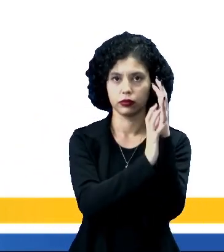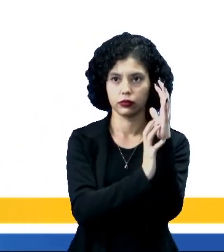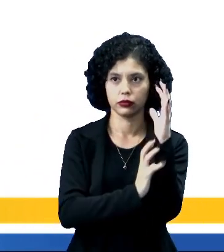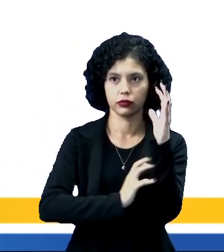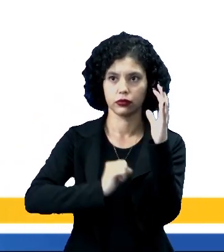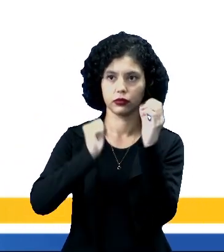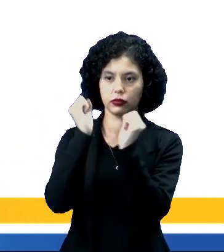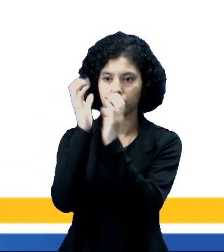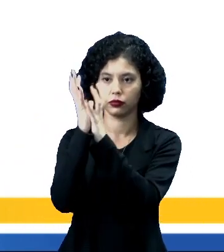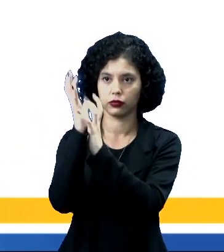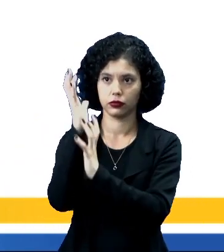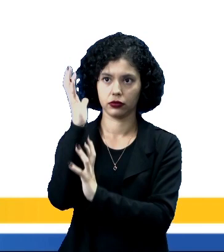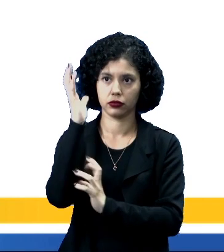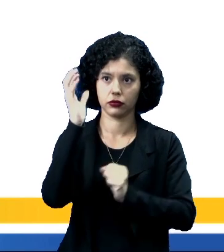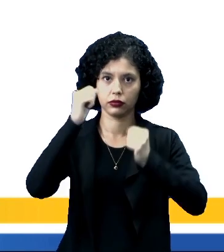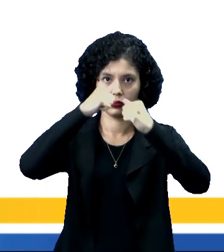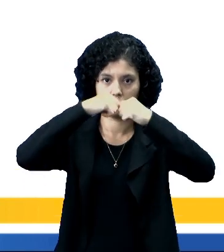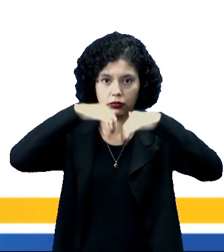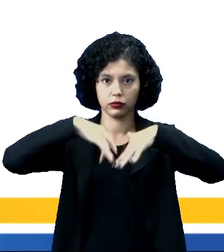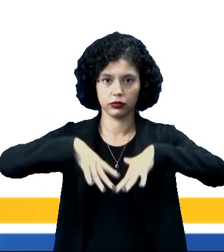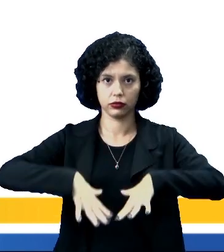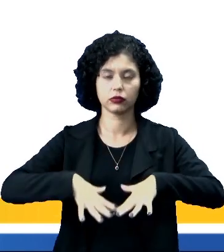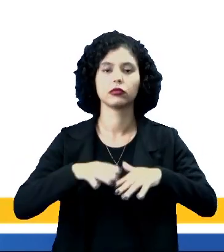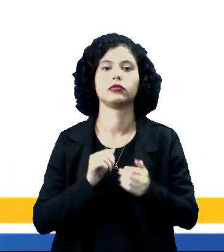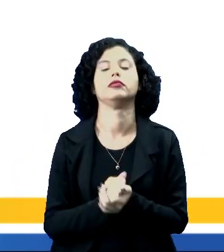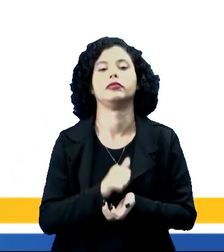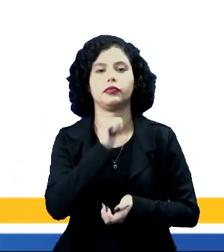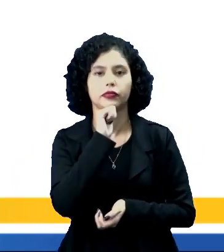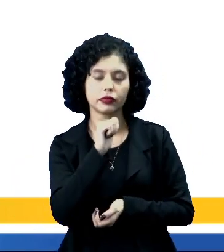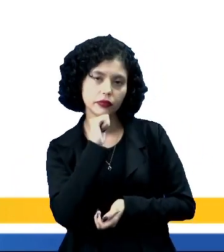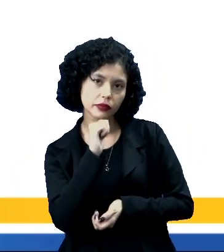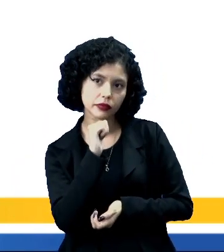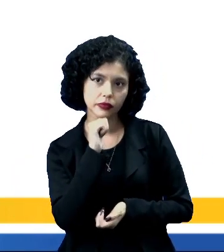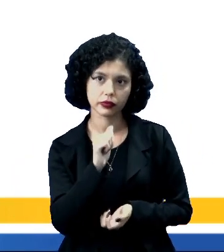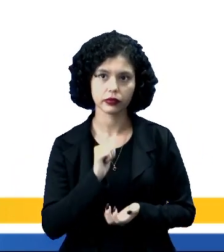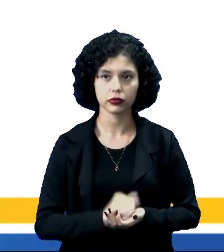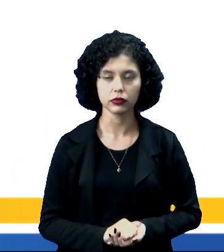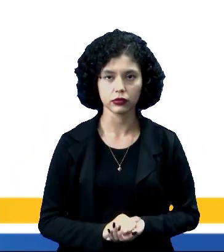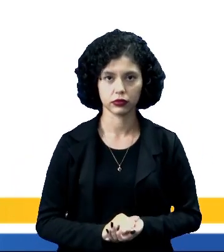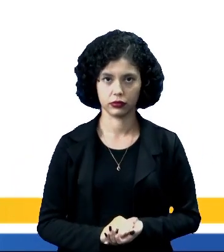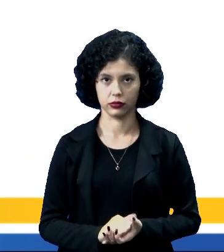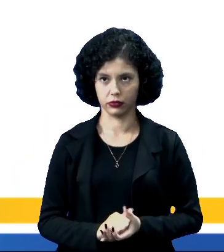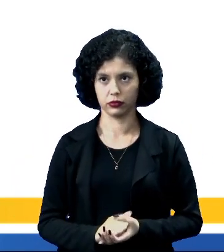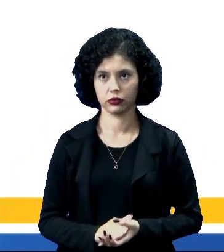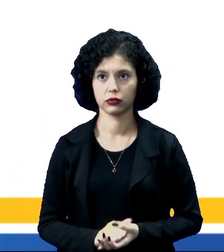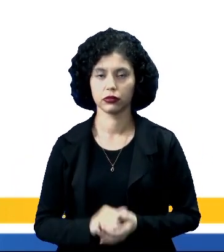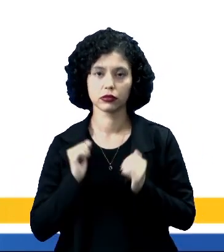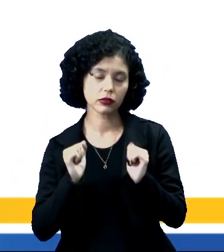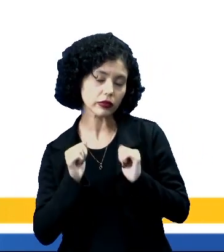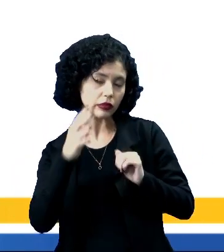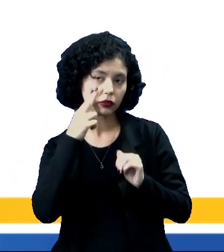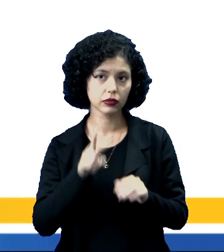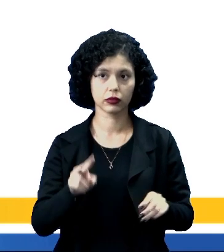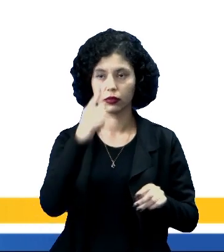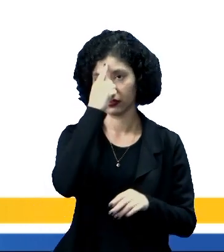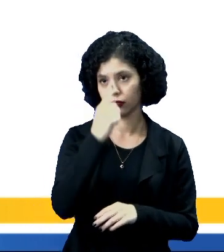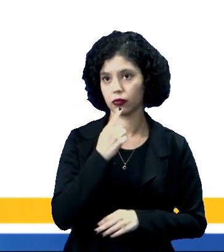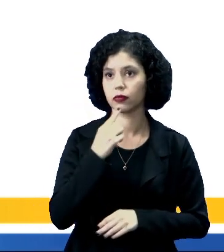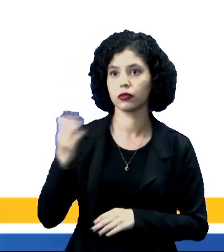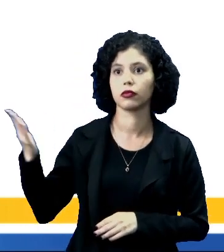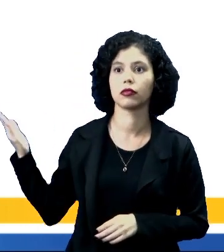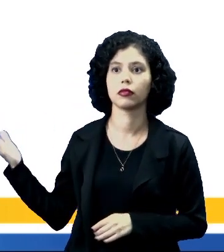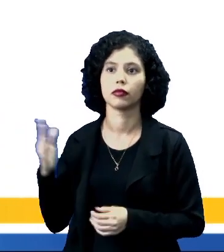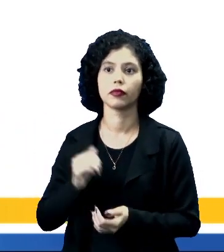sofrer uma descamação e vai ser eliminado pela vagina na forma de menstruação aí vocês podem visualizar na imagem